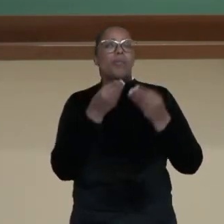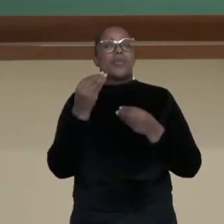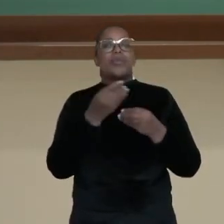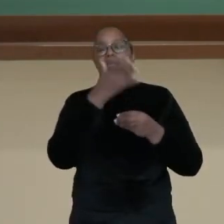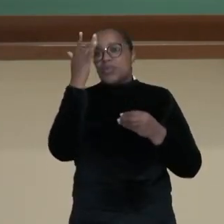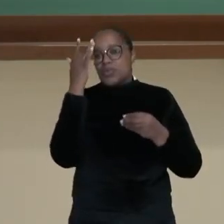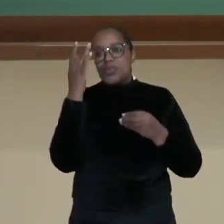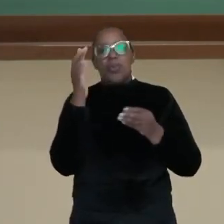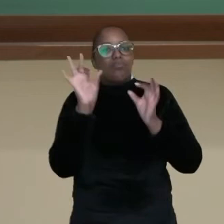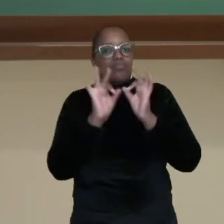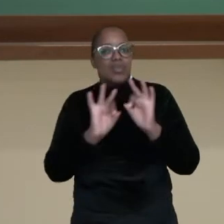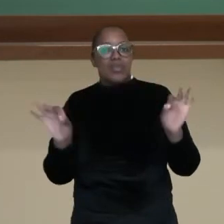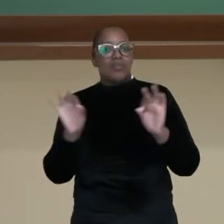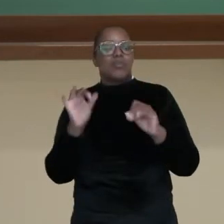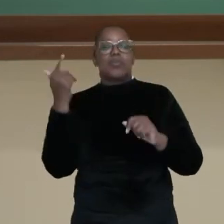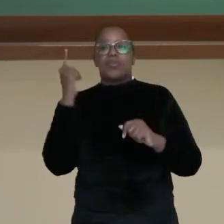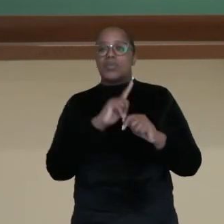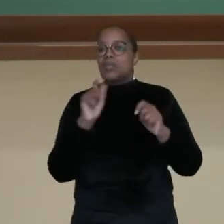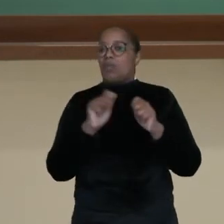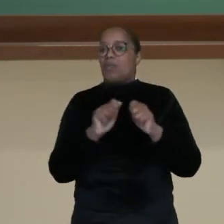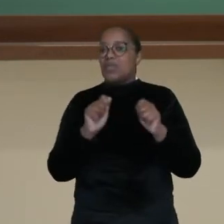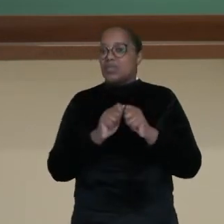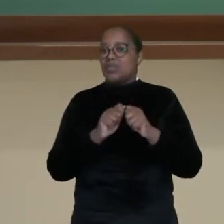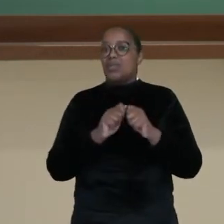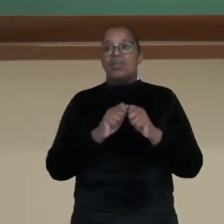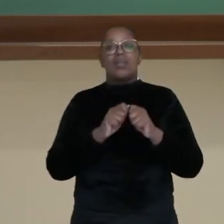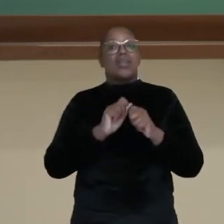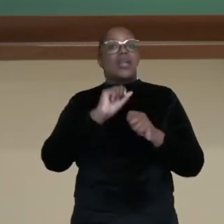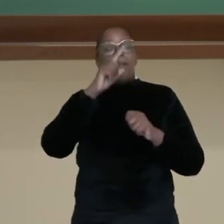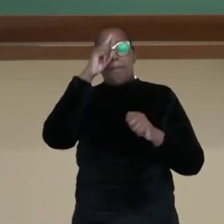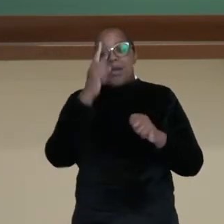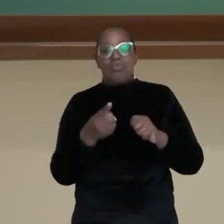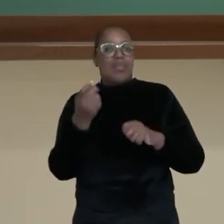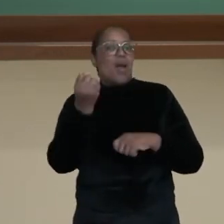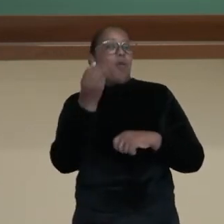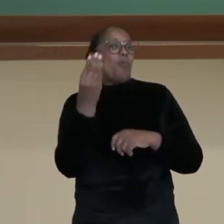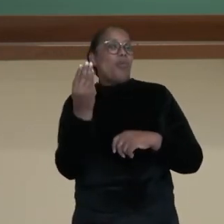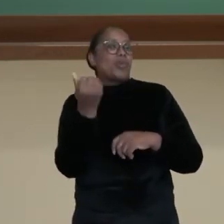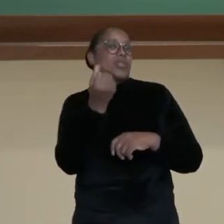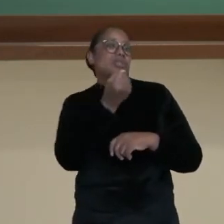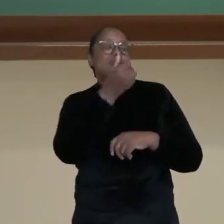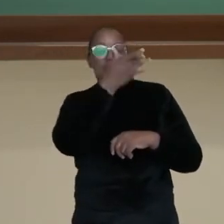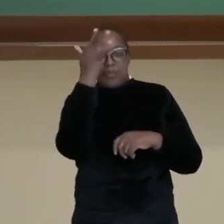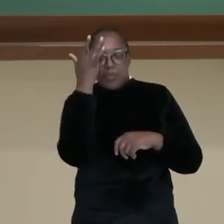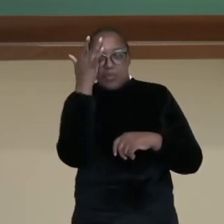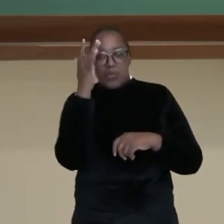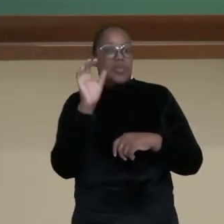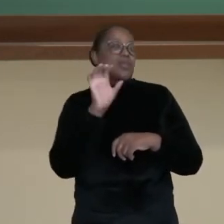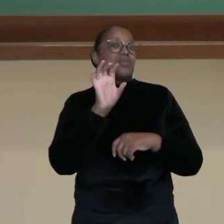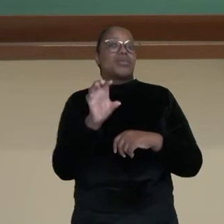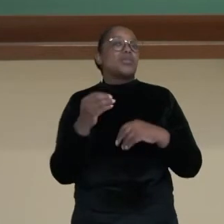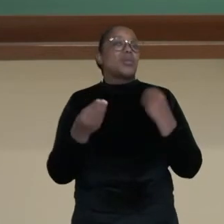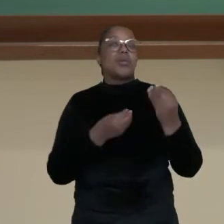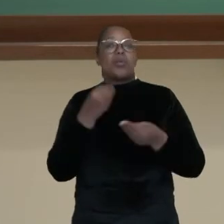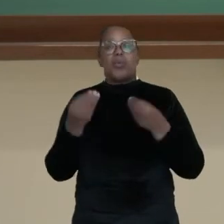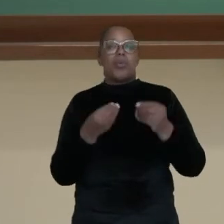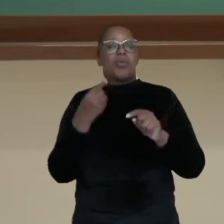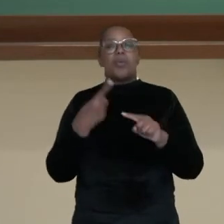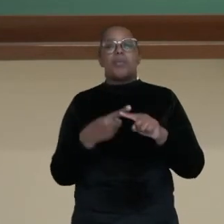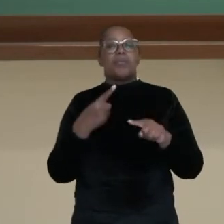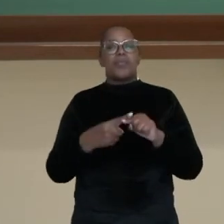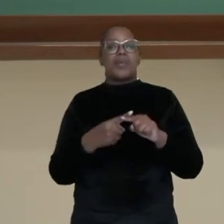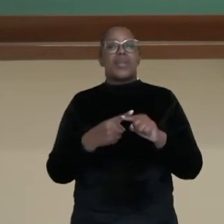ser capaz de fazer uma atrocidade tamanha, né? O Eichmann, ele falou que ele era inocente porque ele estava